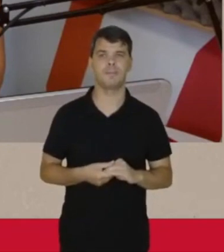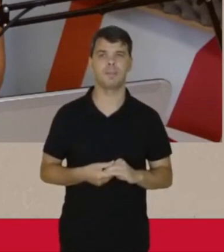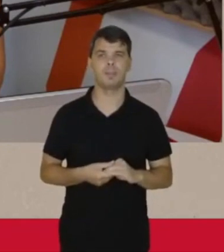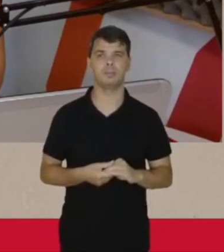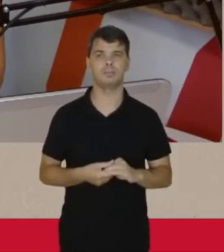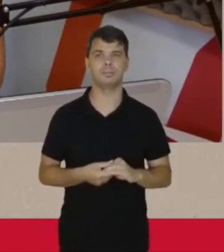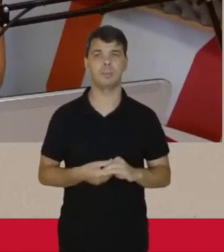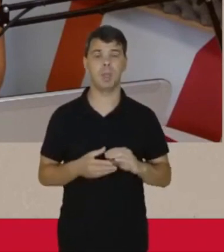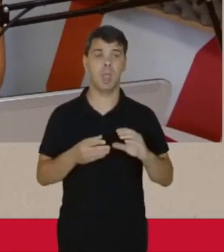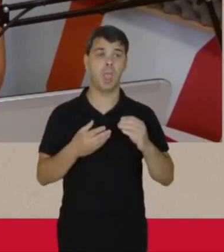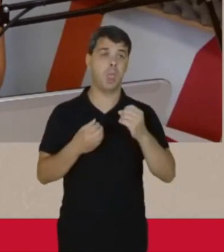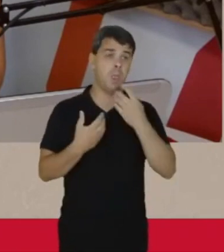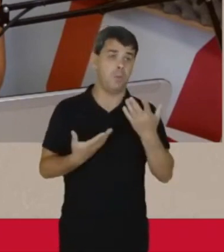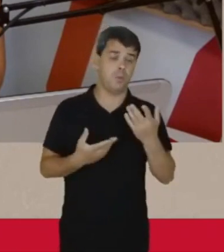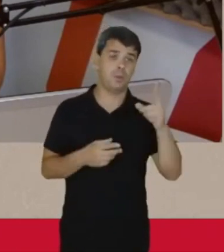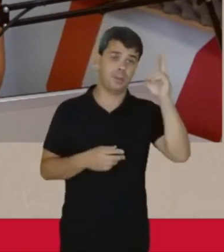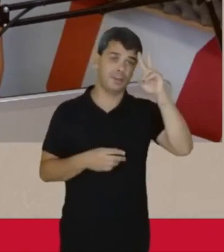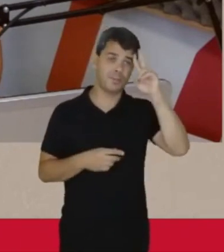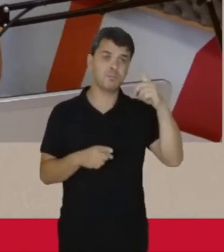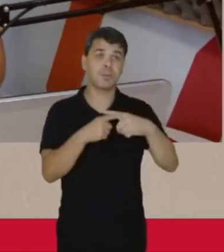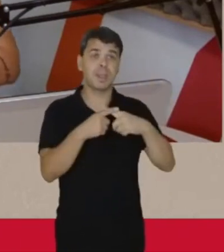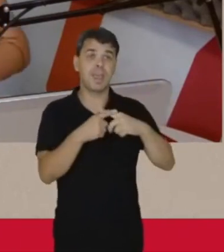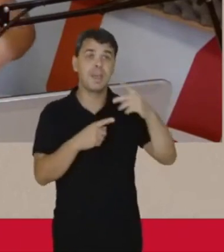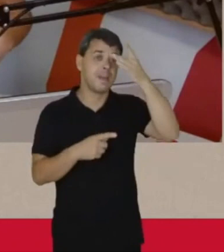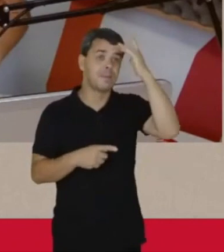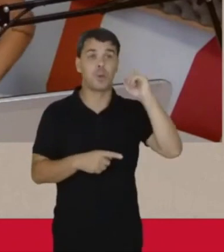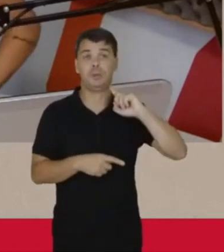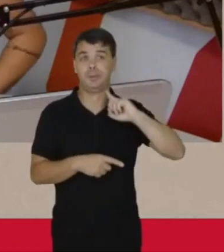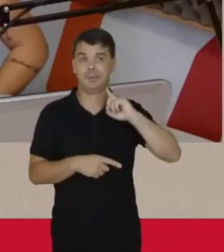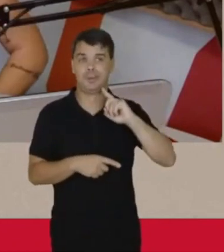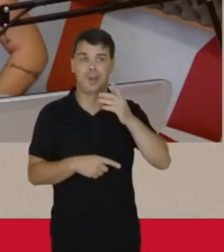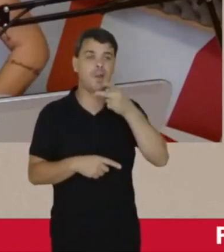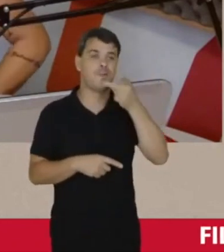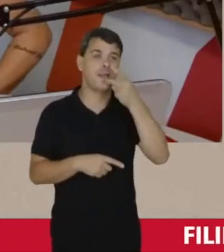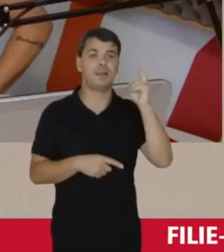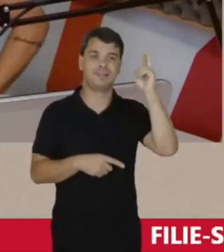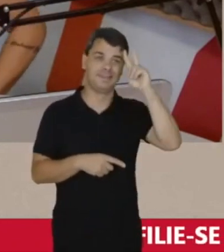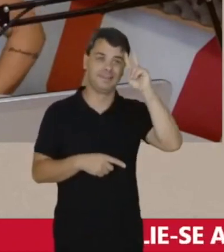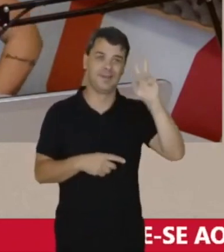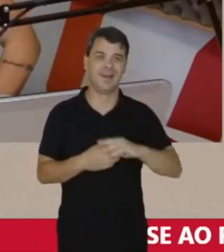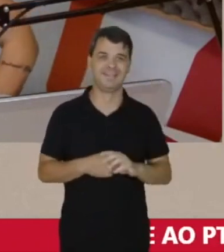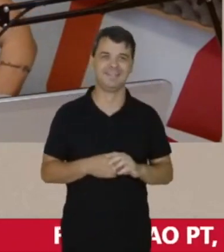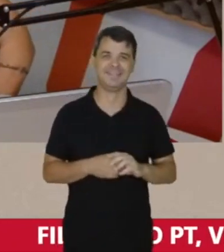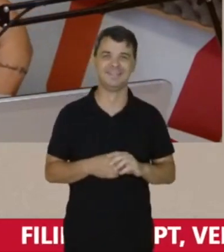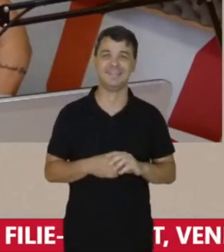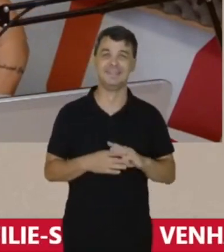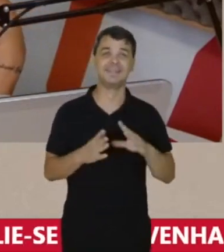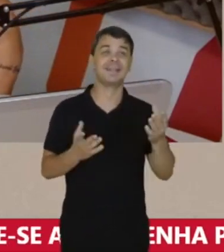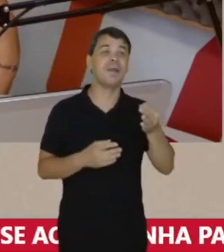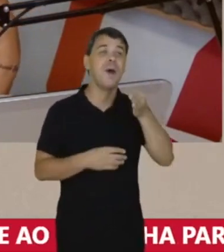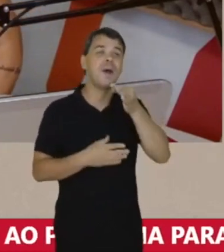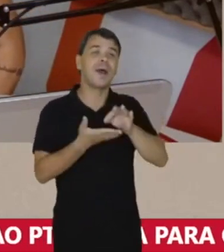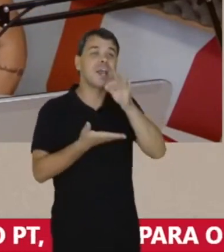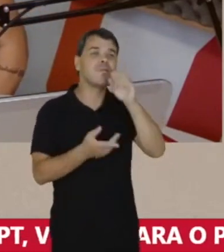Bom, eu vou contar um caso, porque mineiro gosta de contar caso. Eu acho que caso é bem ilustrativo. Ai, gente, cadê o café e o pão